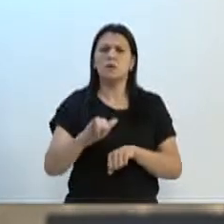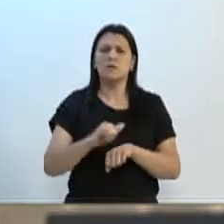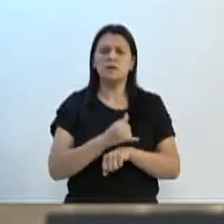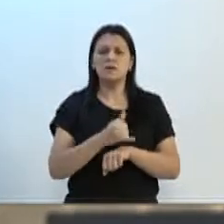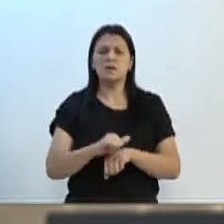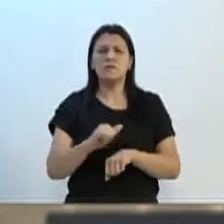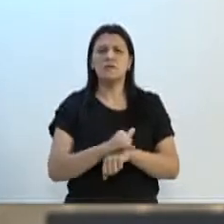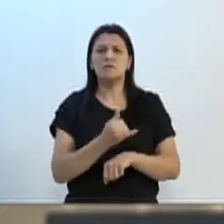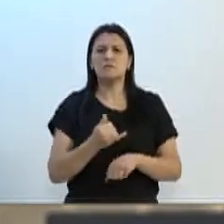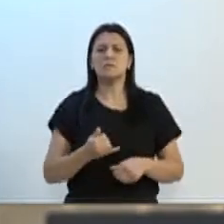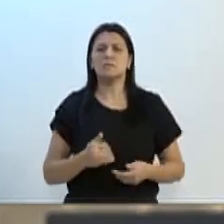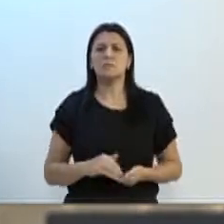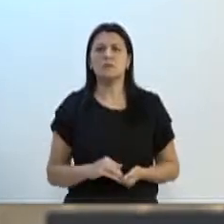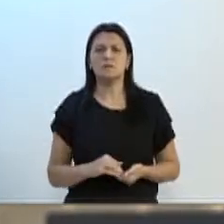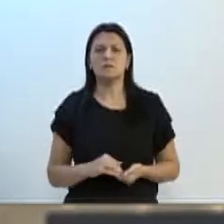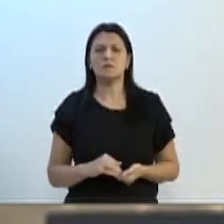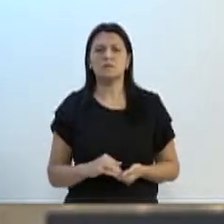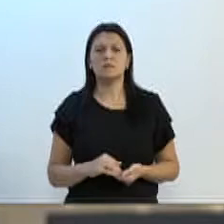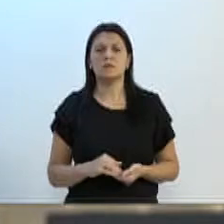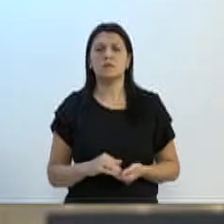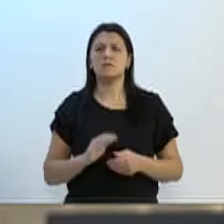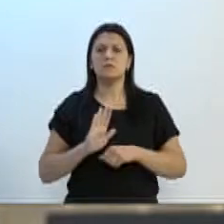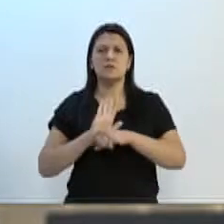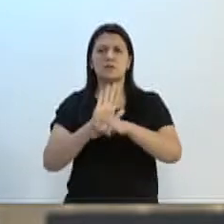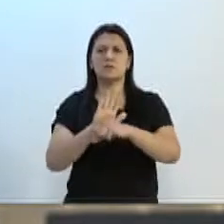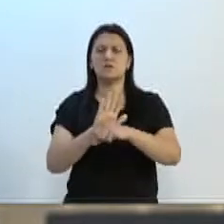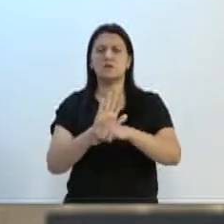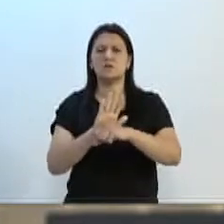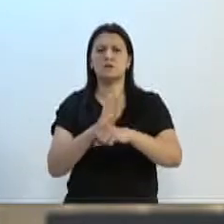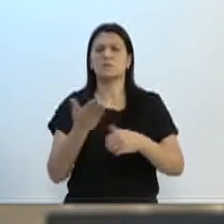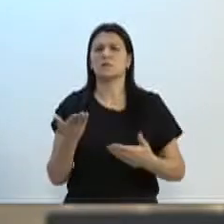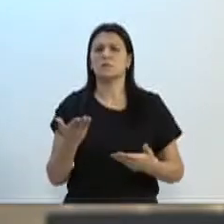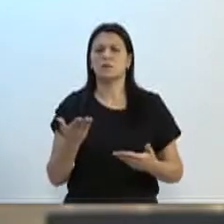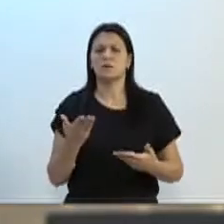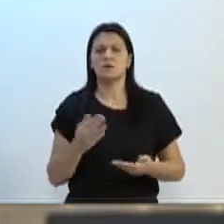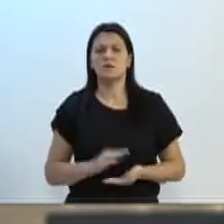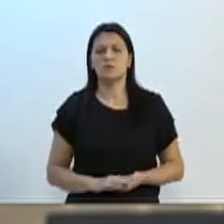também lhe ajudar e fortalecer. Sempre falo e digo,